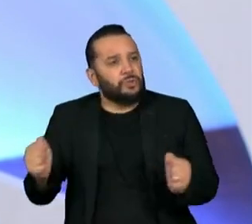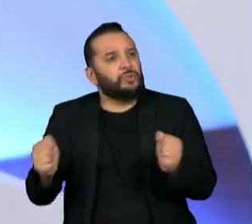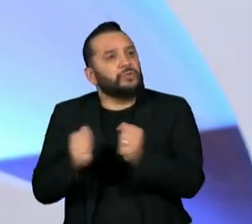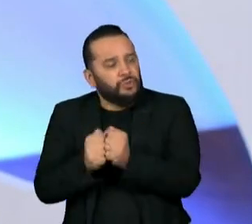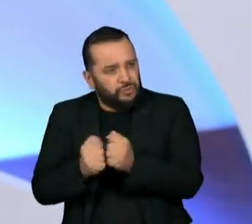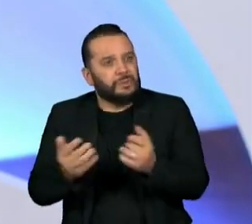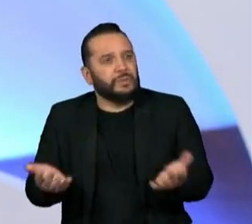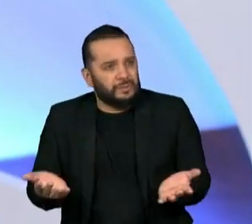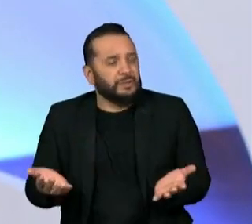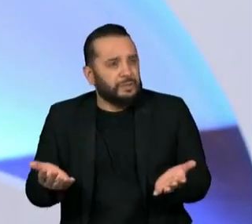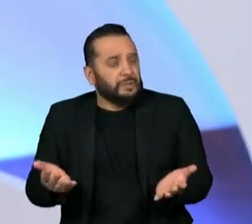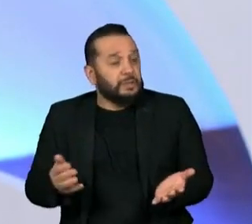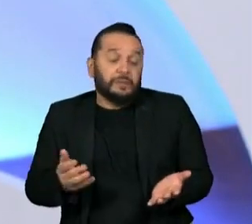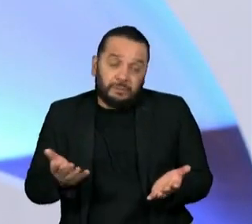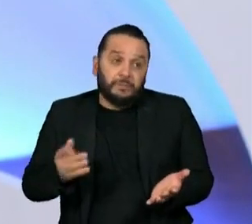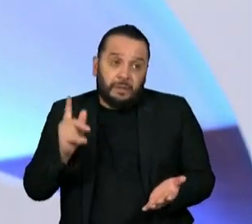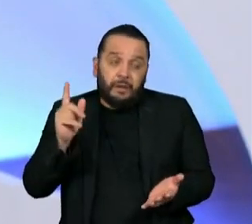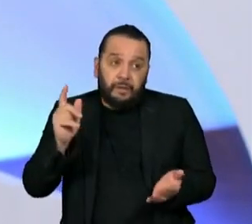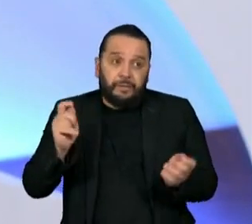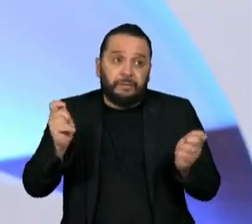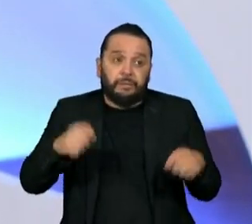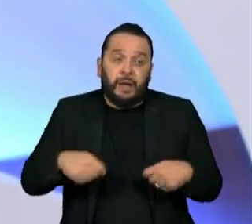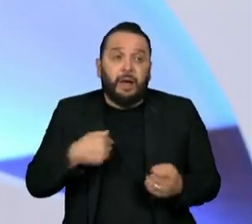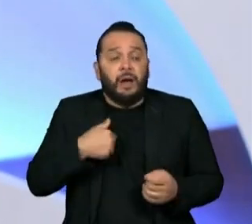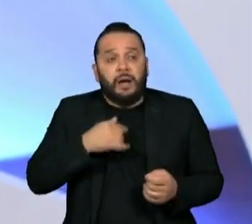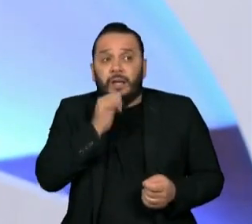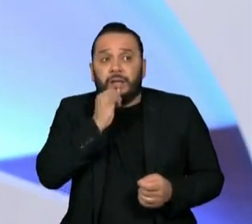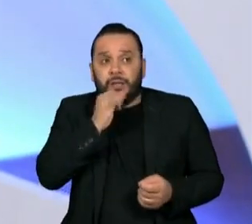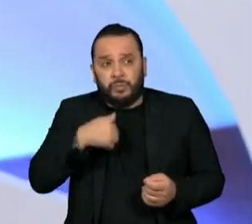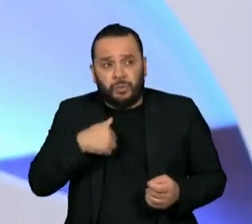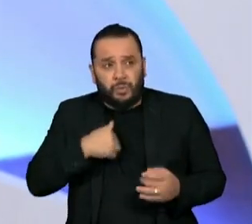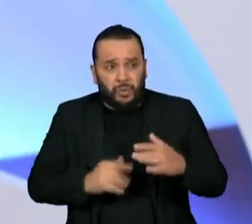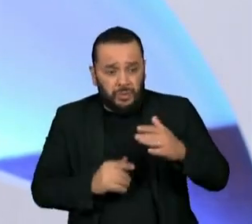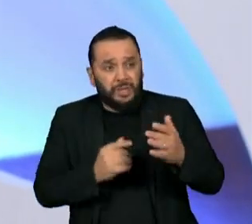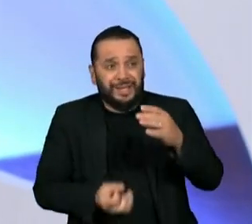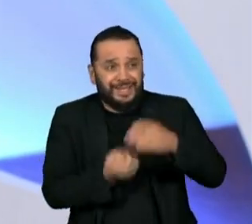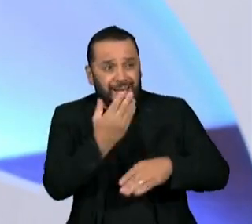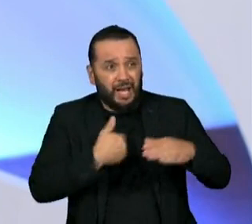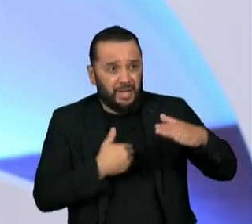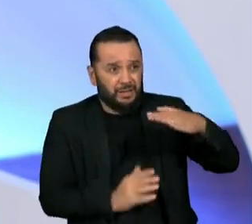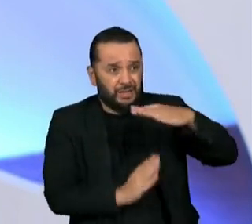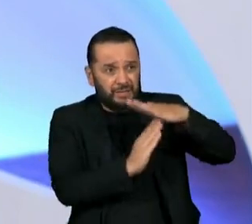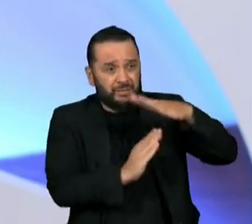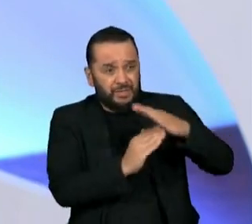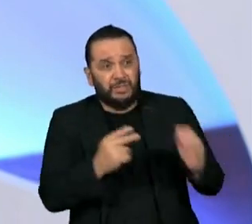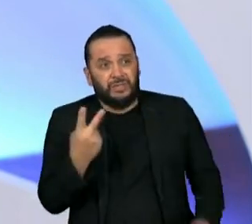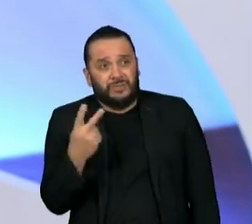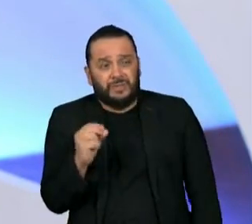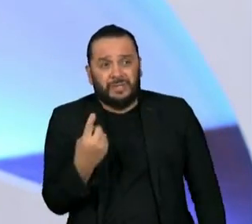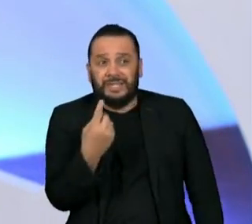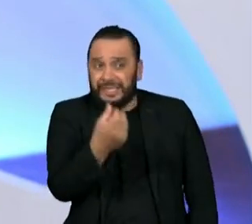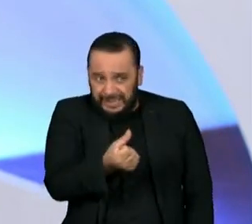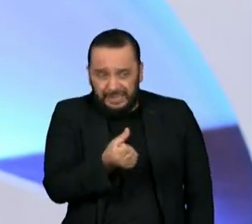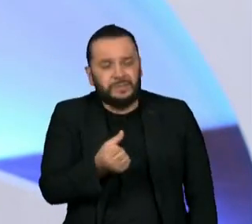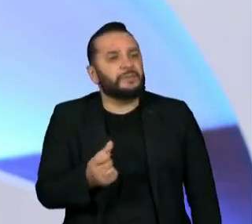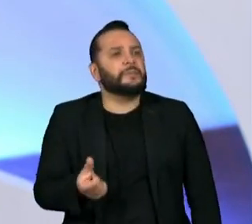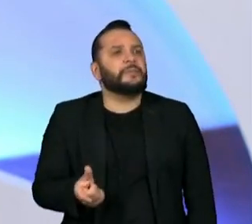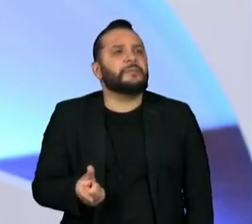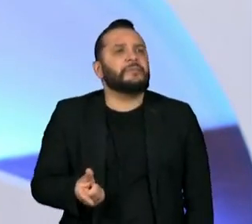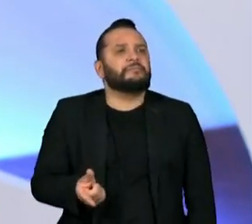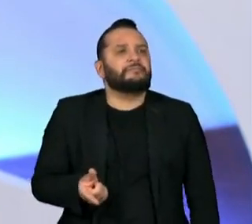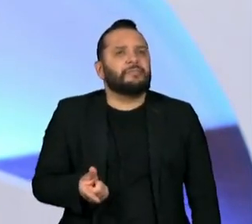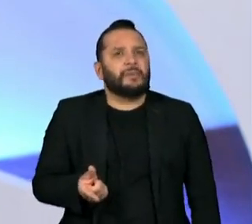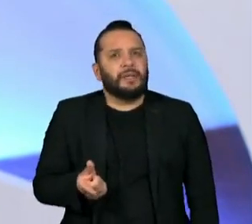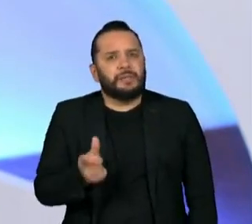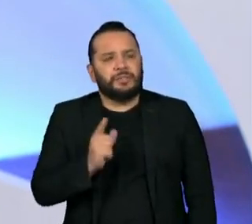oferta capa doméstica é capaz de responder então o tempo quando foi formulado lá em 2016 que ele tinha com